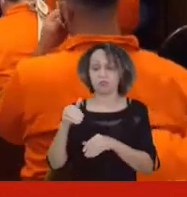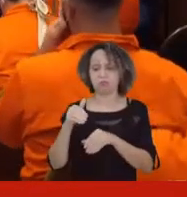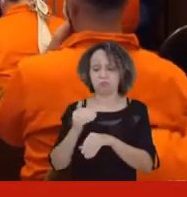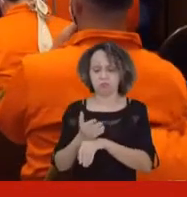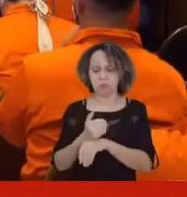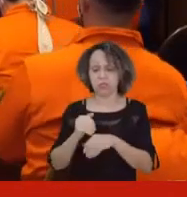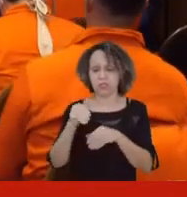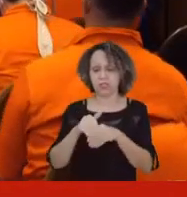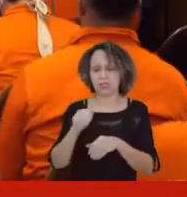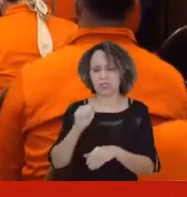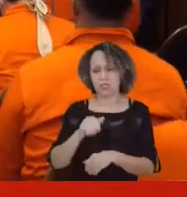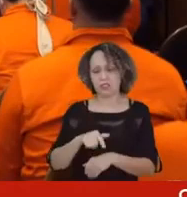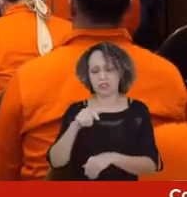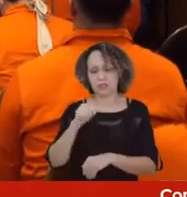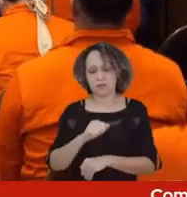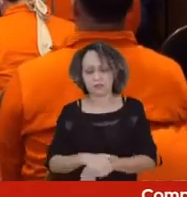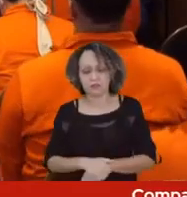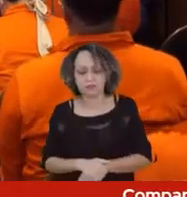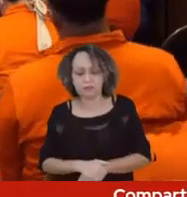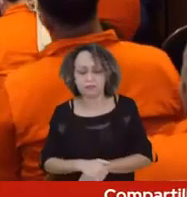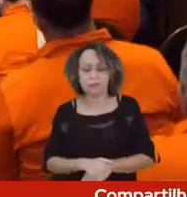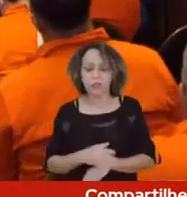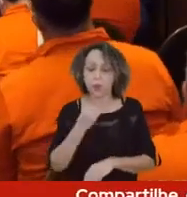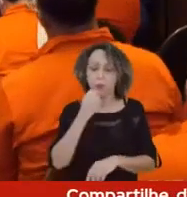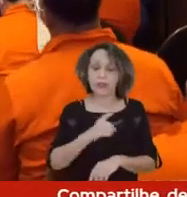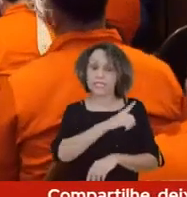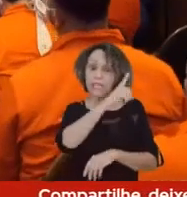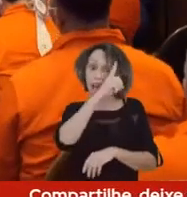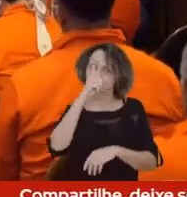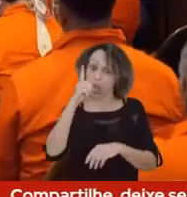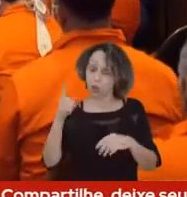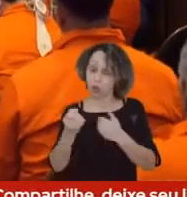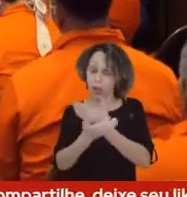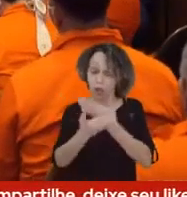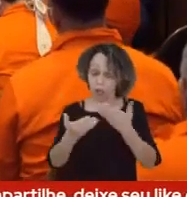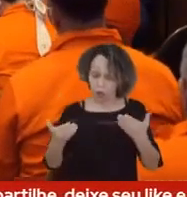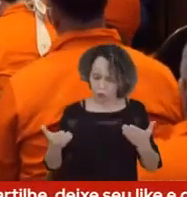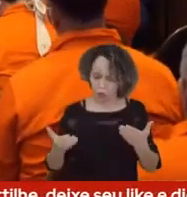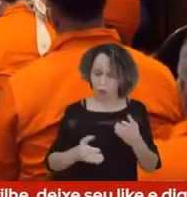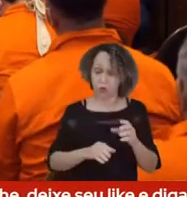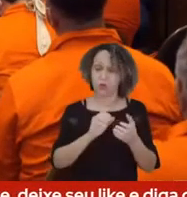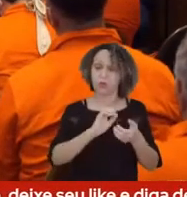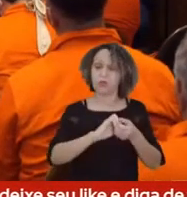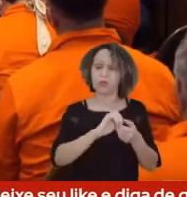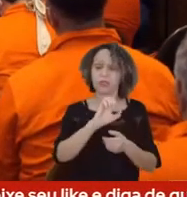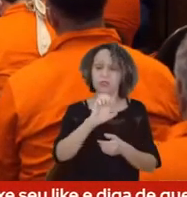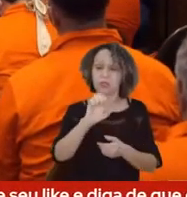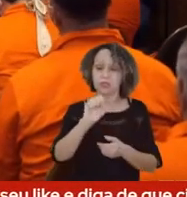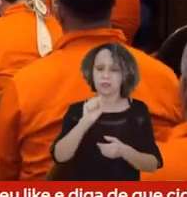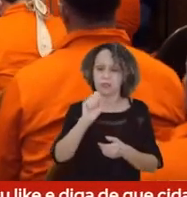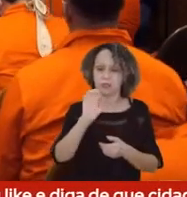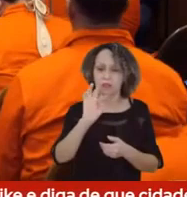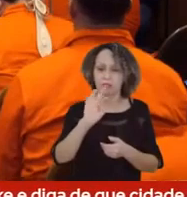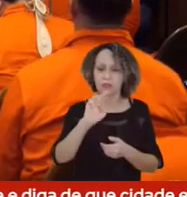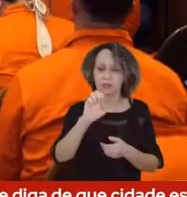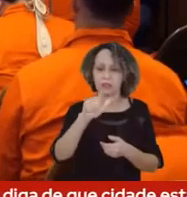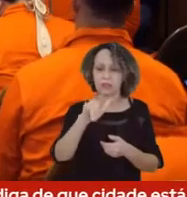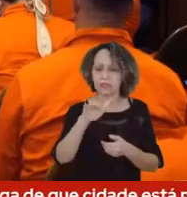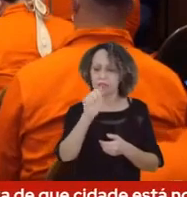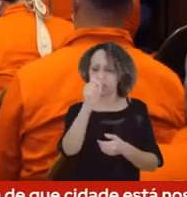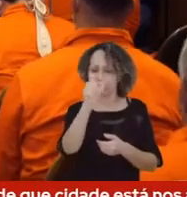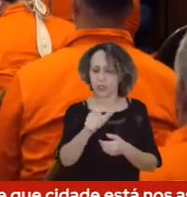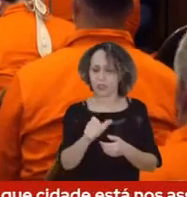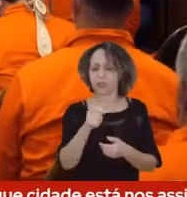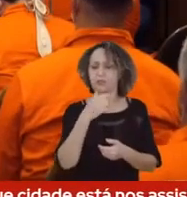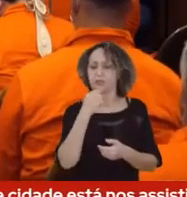Bom dia a todos e todas, cumprimentando Estrela, cumprimento todos os petroleiros, essa figura que é uma referência